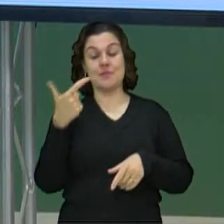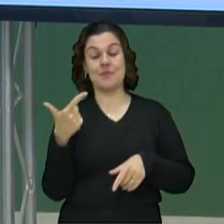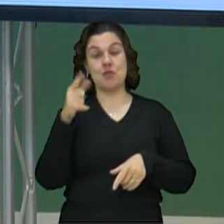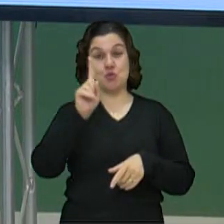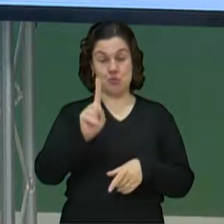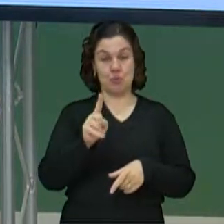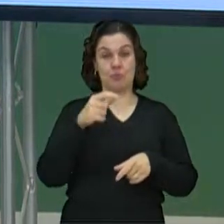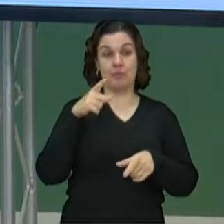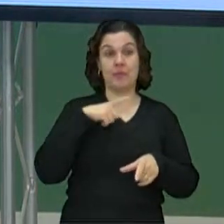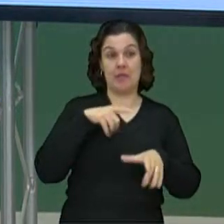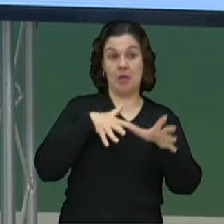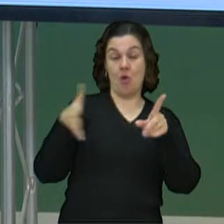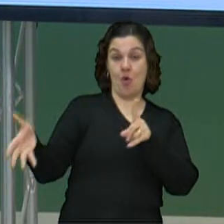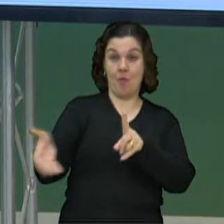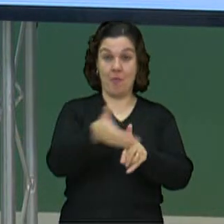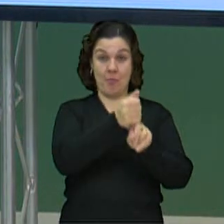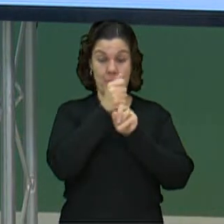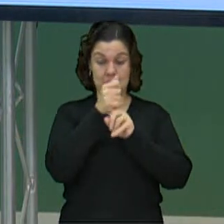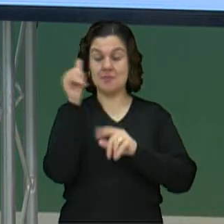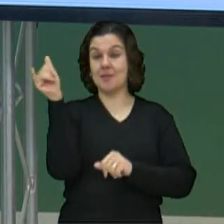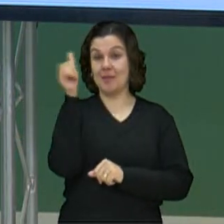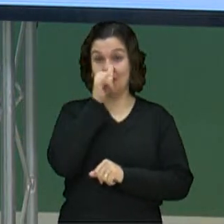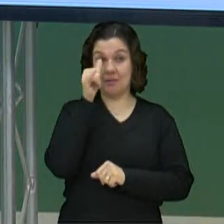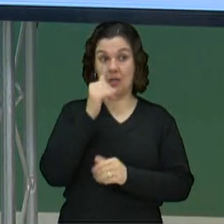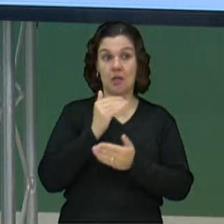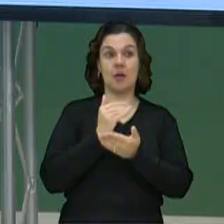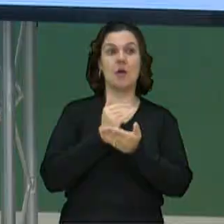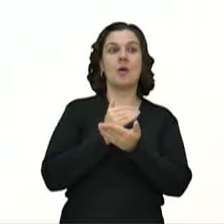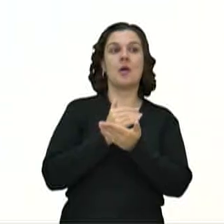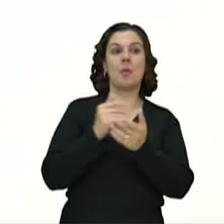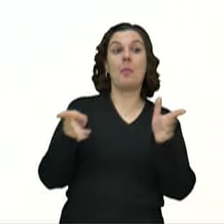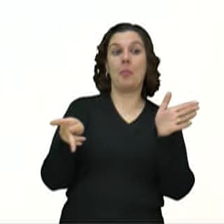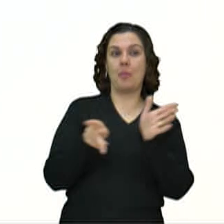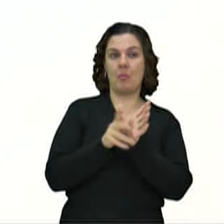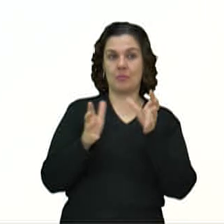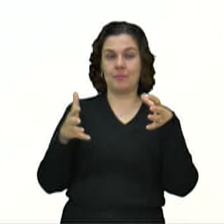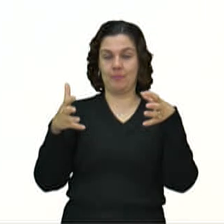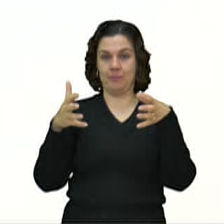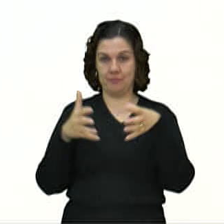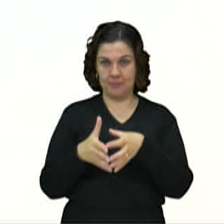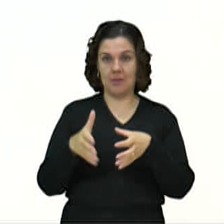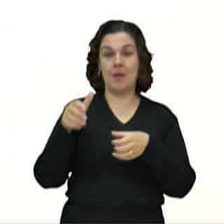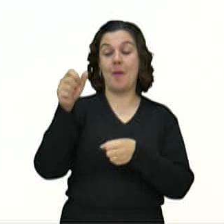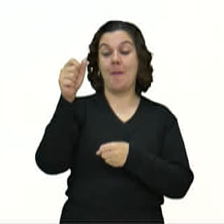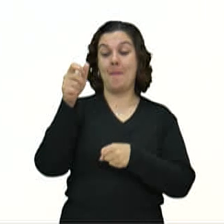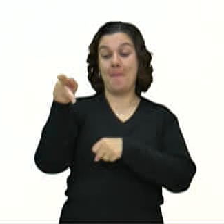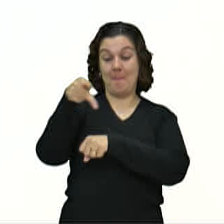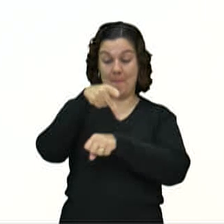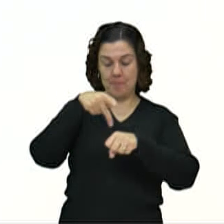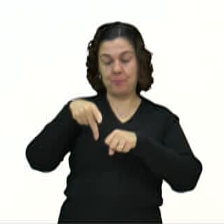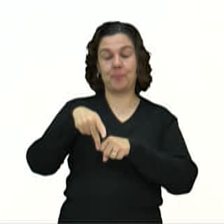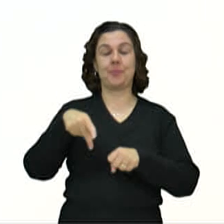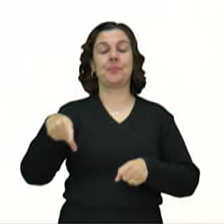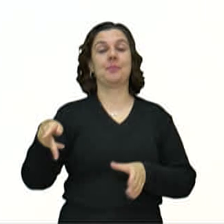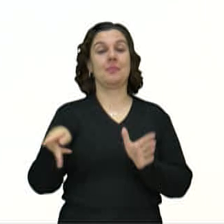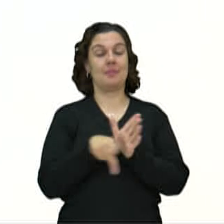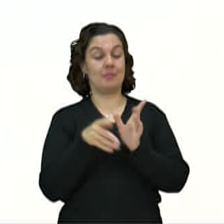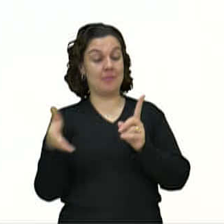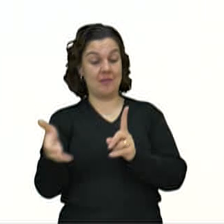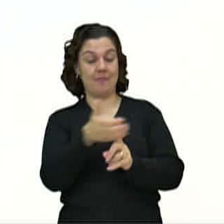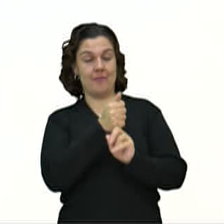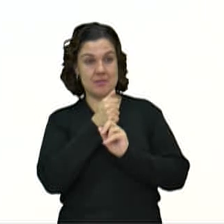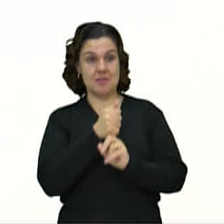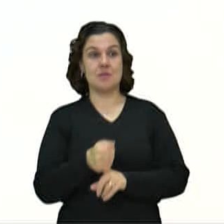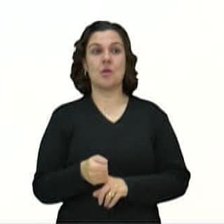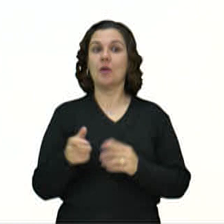o movimento fascista italiano se transformou no Partido Nacional Fascista. Então, em 1921,